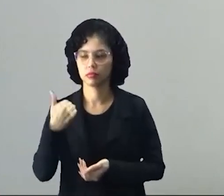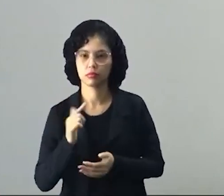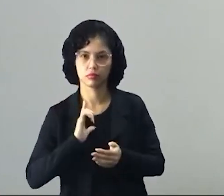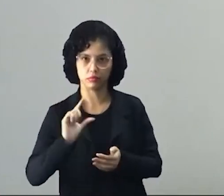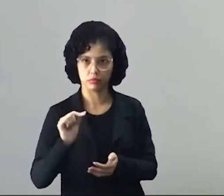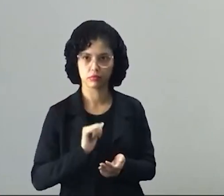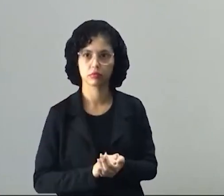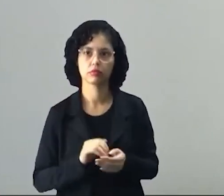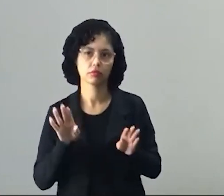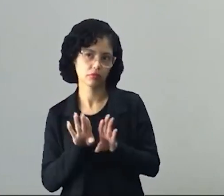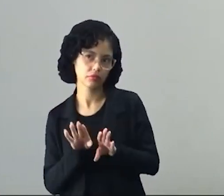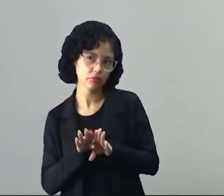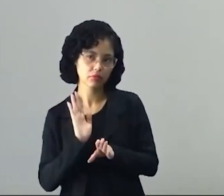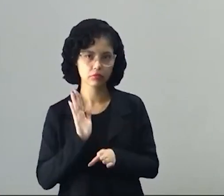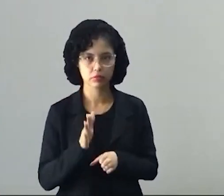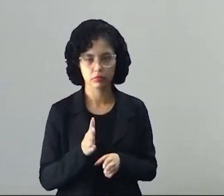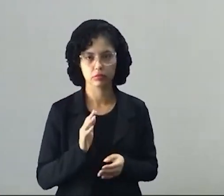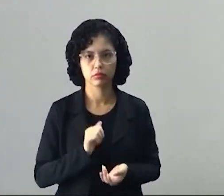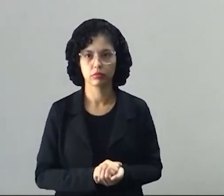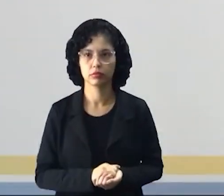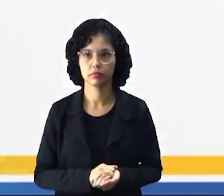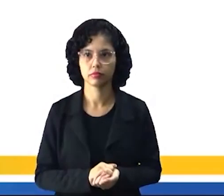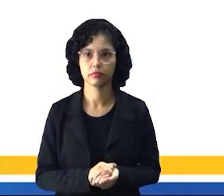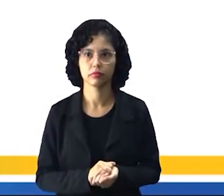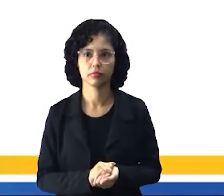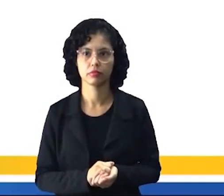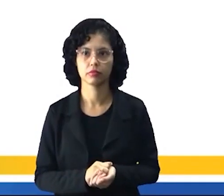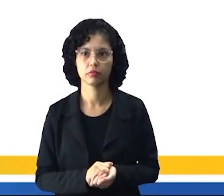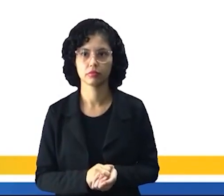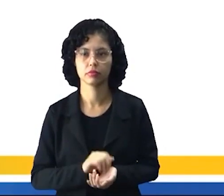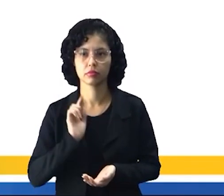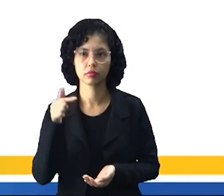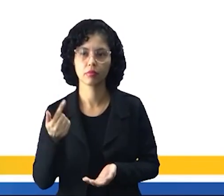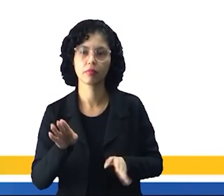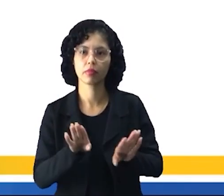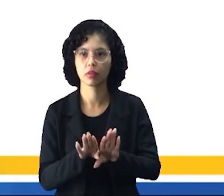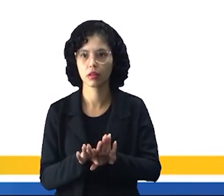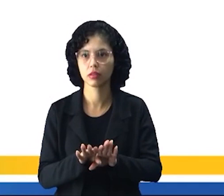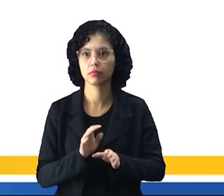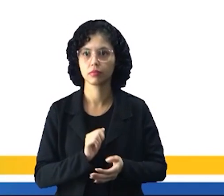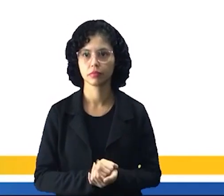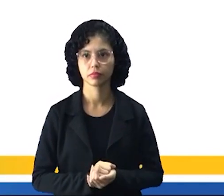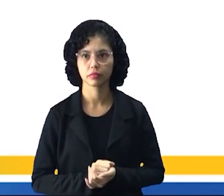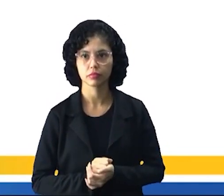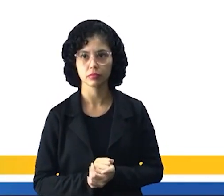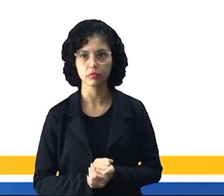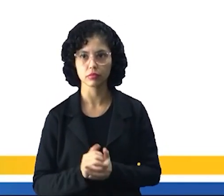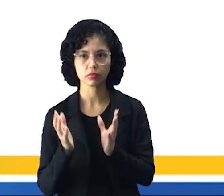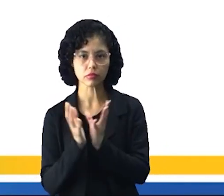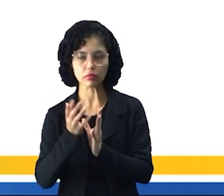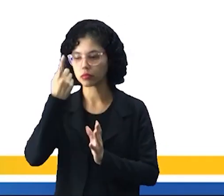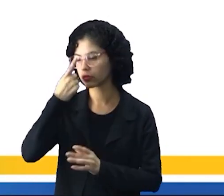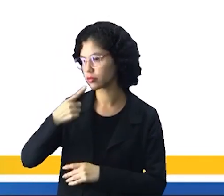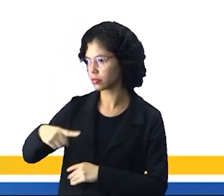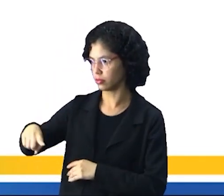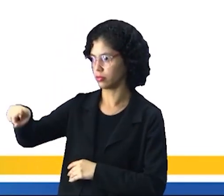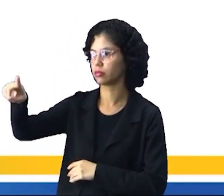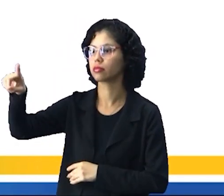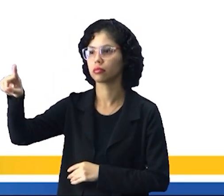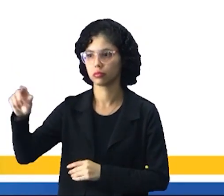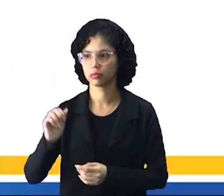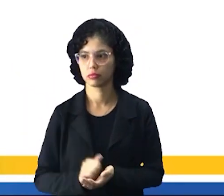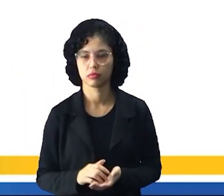ele sai. Ali também já acessando as glândulas mamárias. Depois a gente vai ter o grupo dos elefantes,